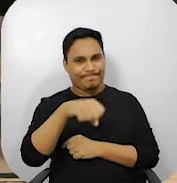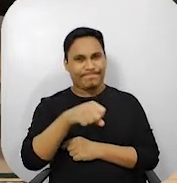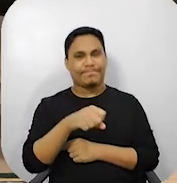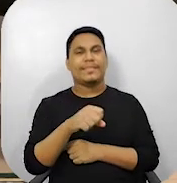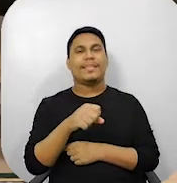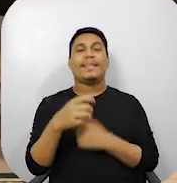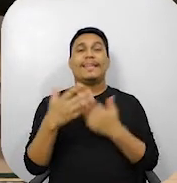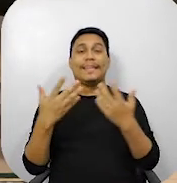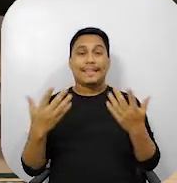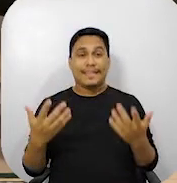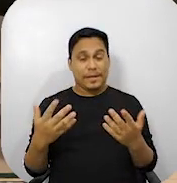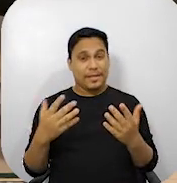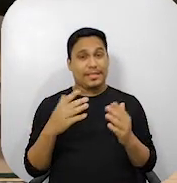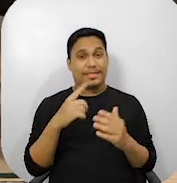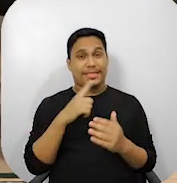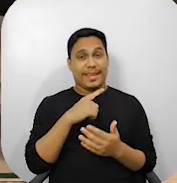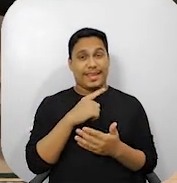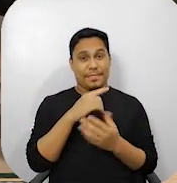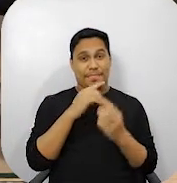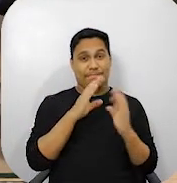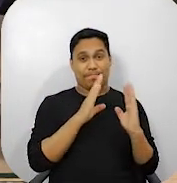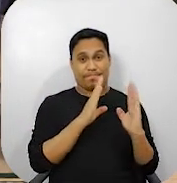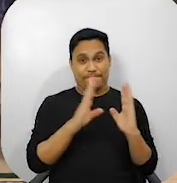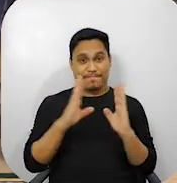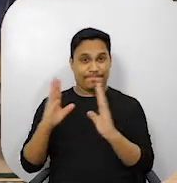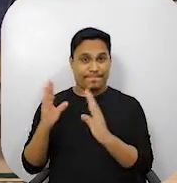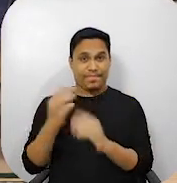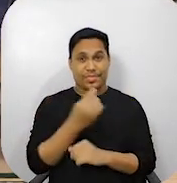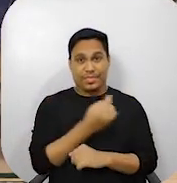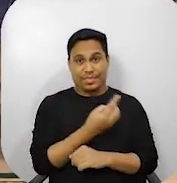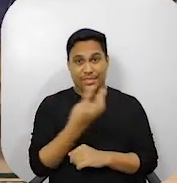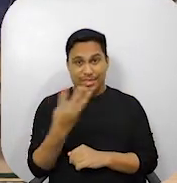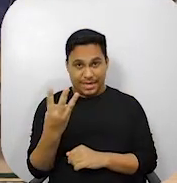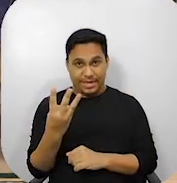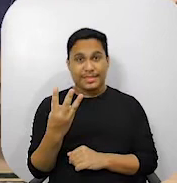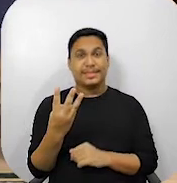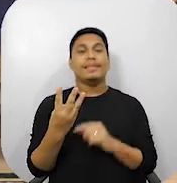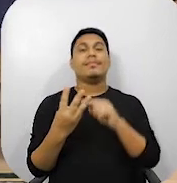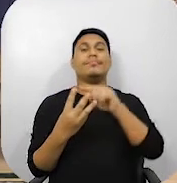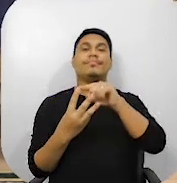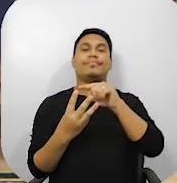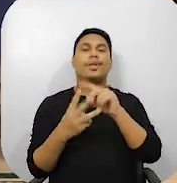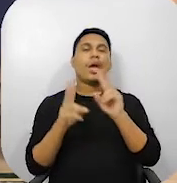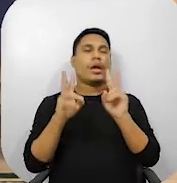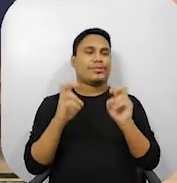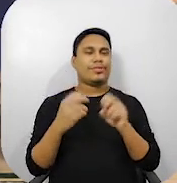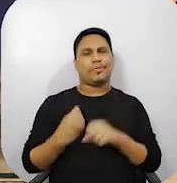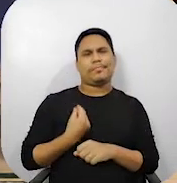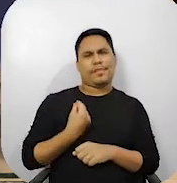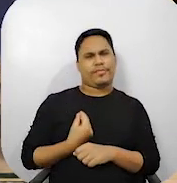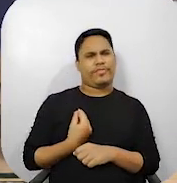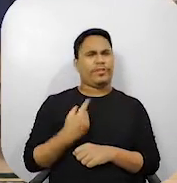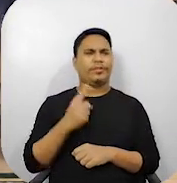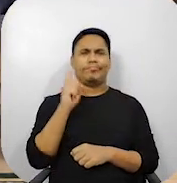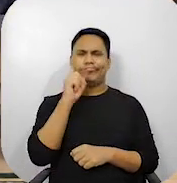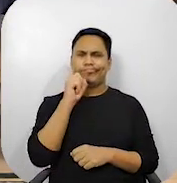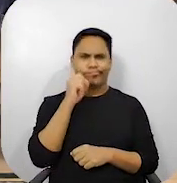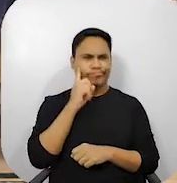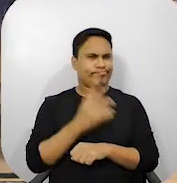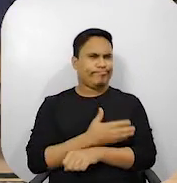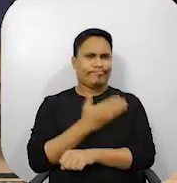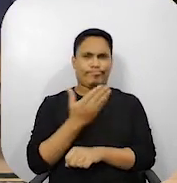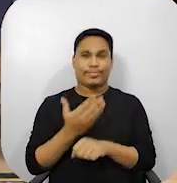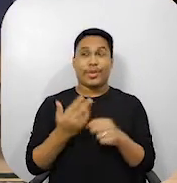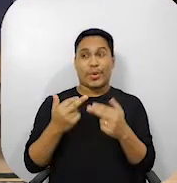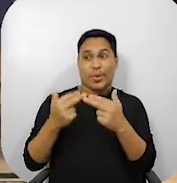como já falei aí até a primeira parte que é bem do cotidiano são cenas do cotidiano tem muita coisa que influencia